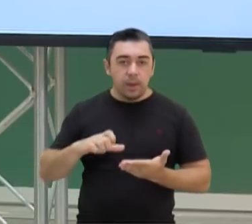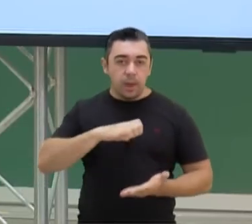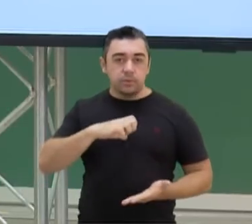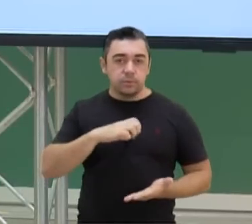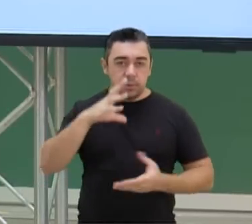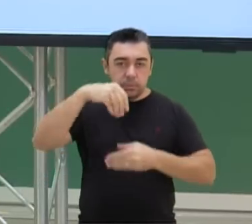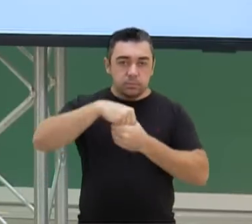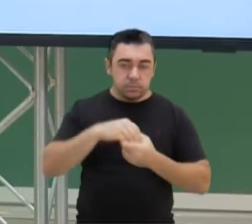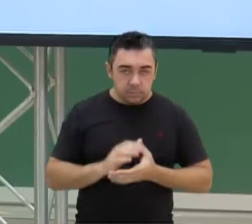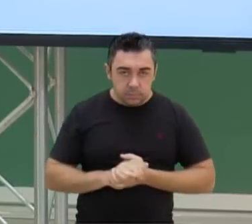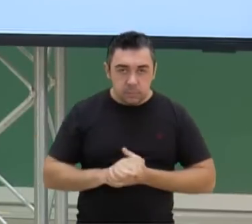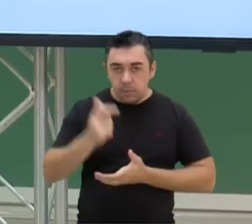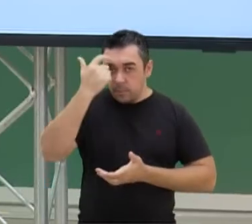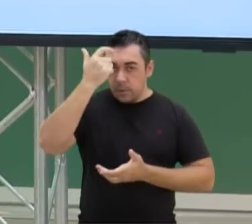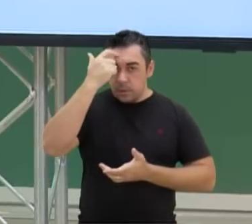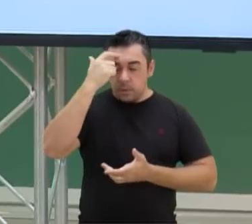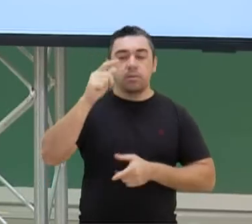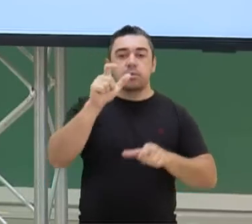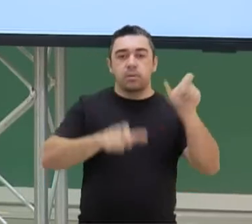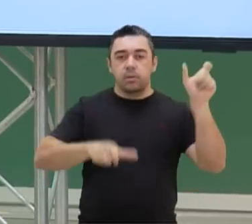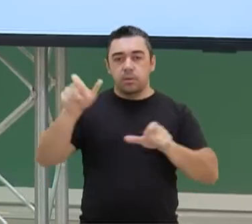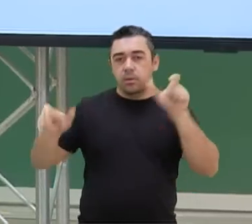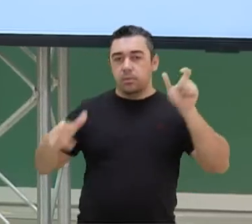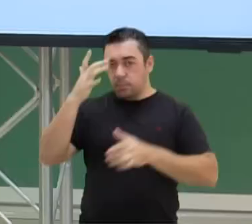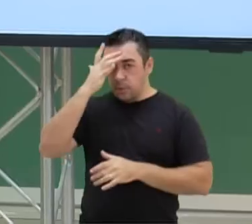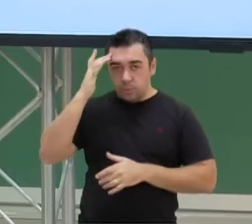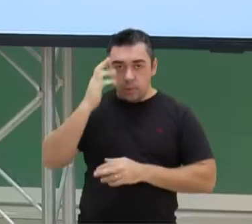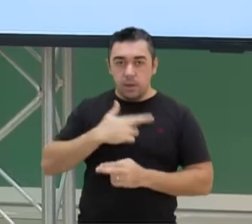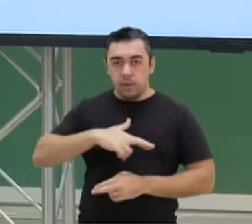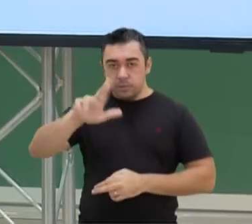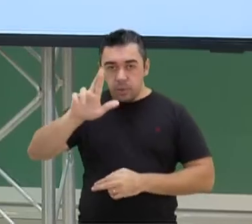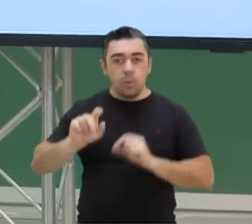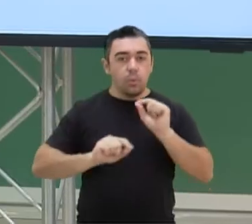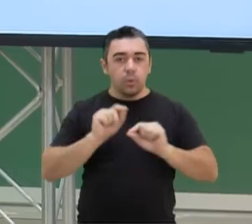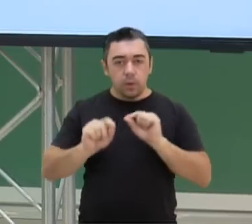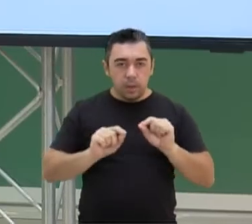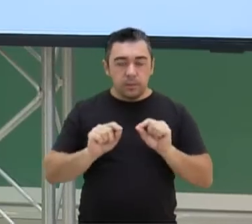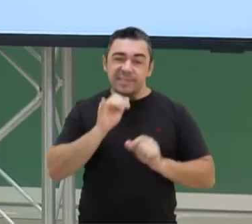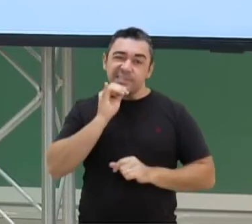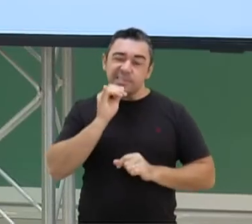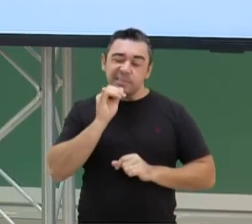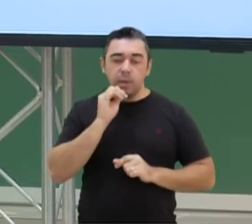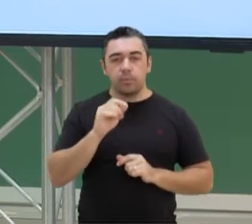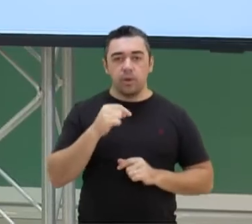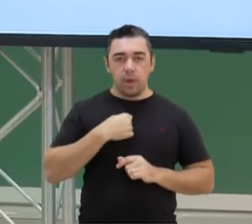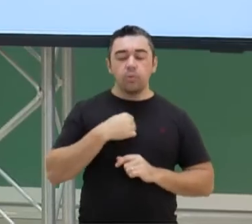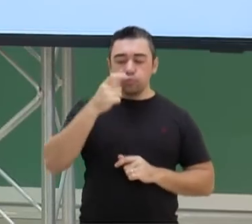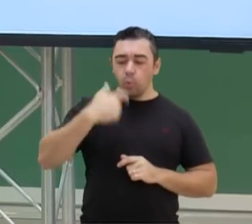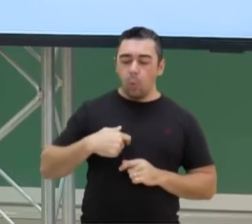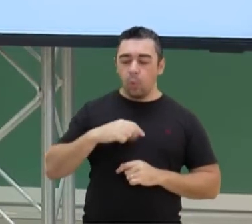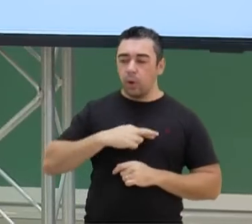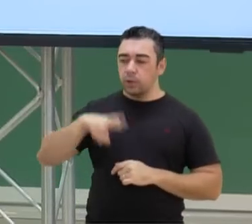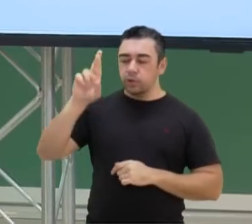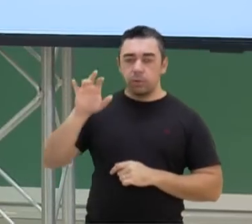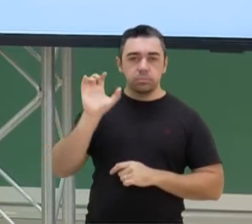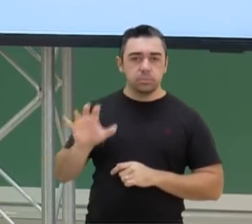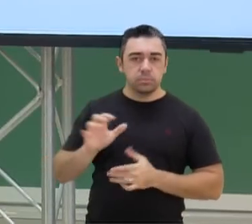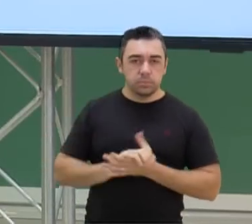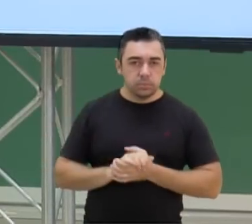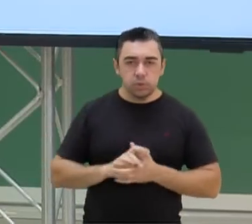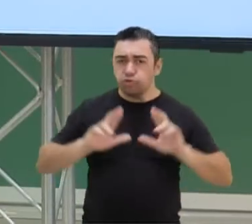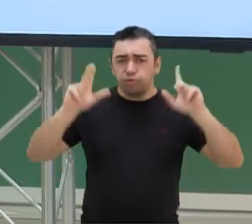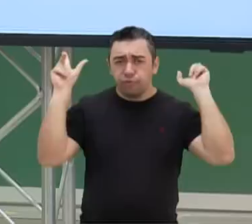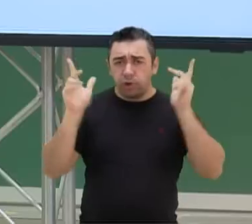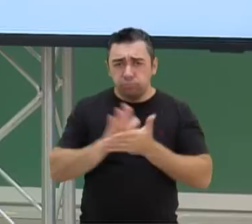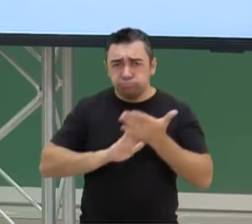E quando nós pensamos nas pessoas religiosas, dizer que você é de determinada religião não faz diferença